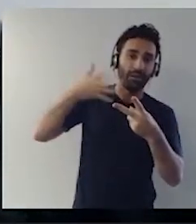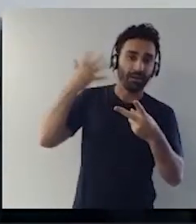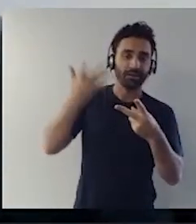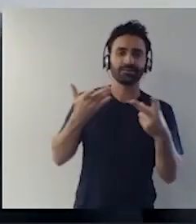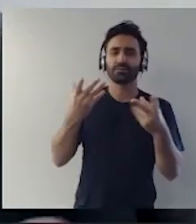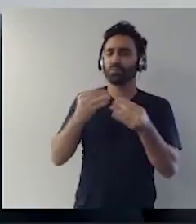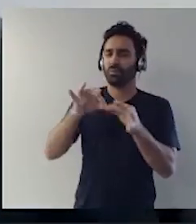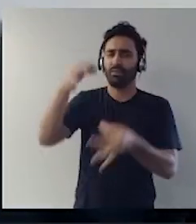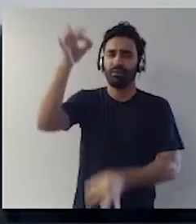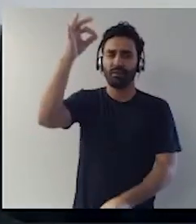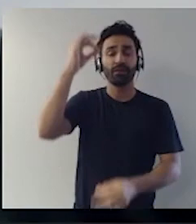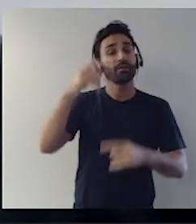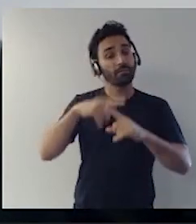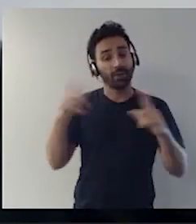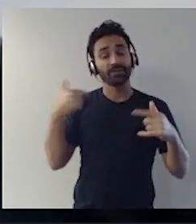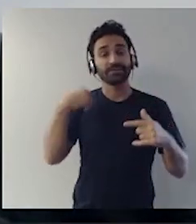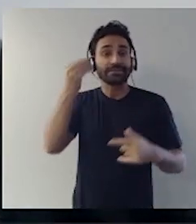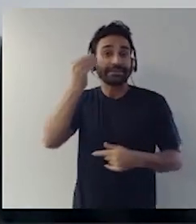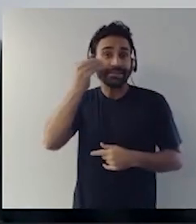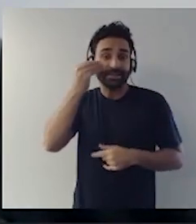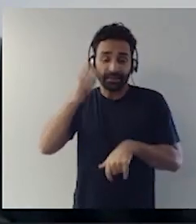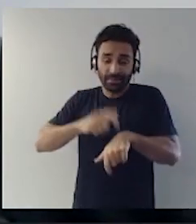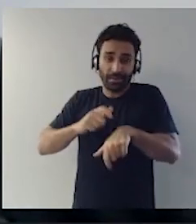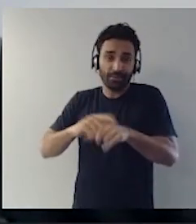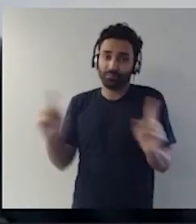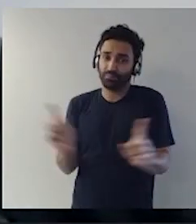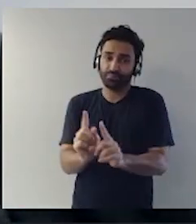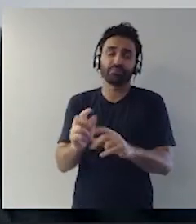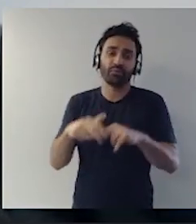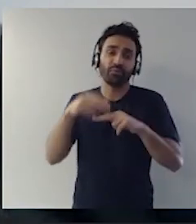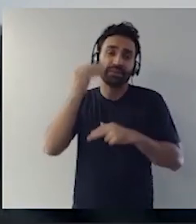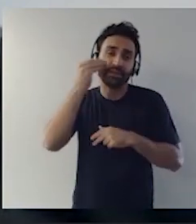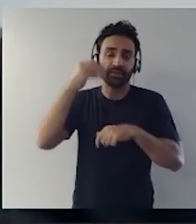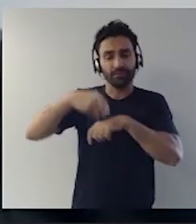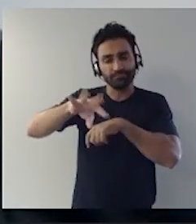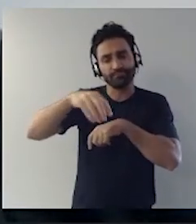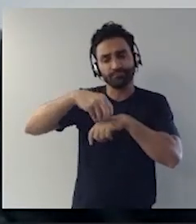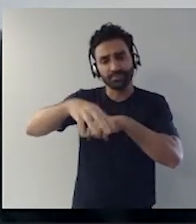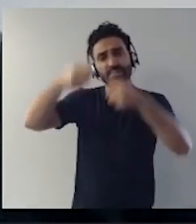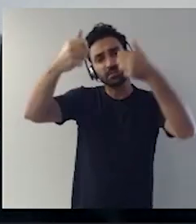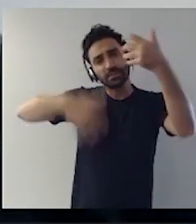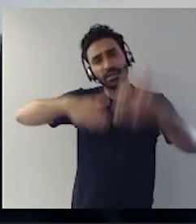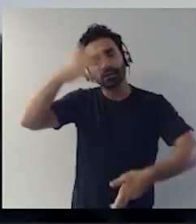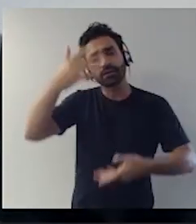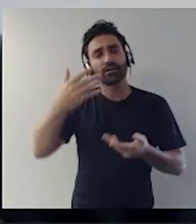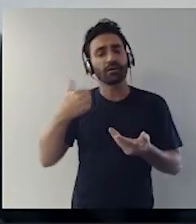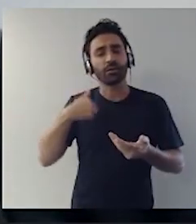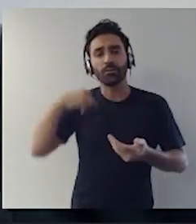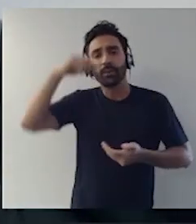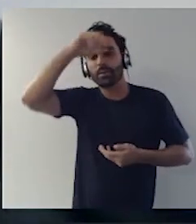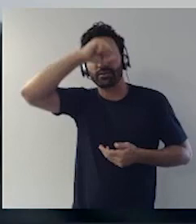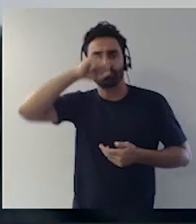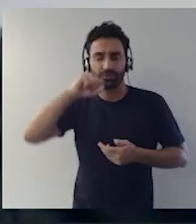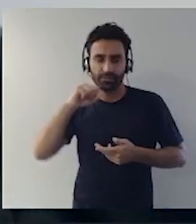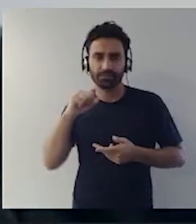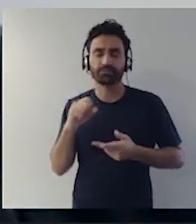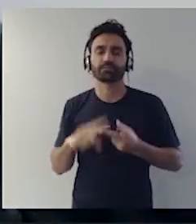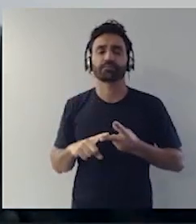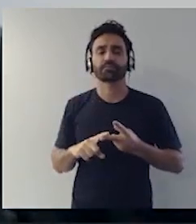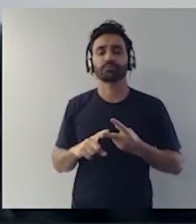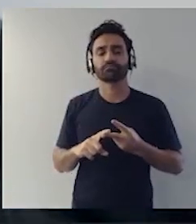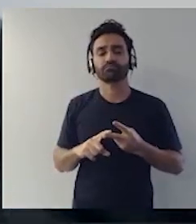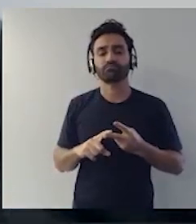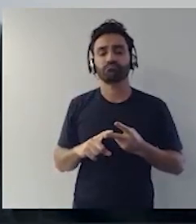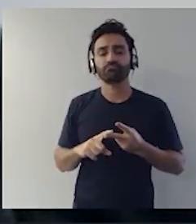nós vamos fazer aqui é tentar, em um curto espaço de tempo, trazer um pouco das nossas apreensões, trazer um